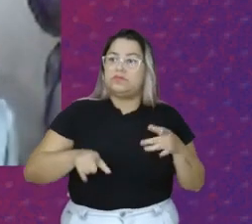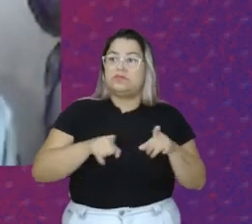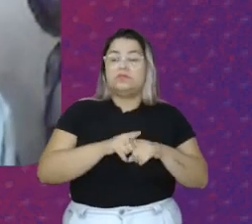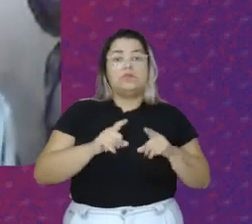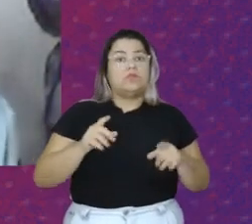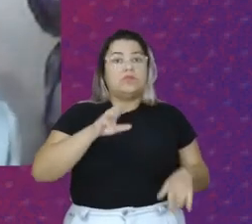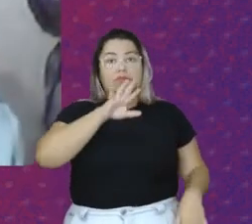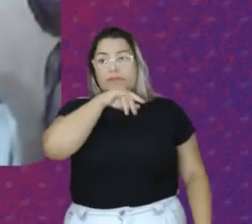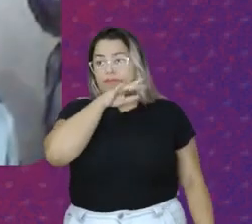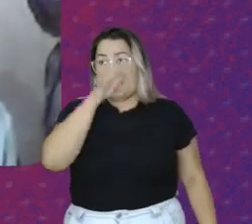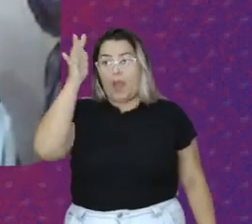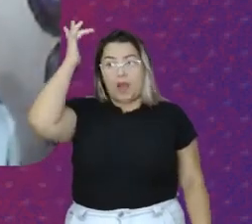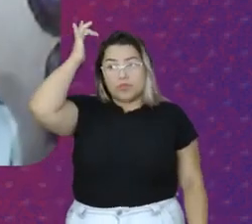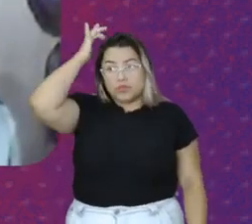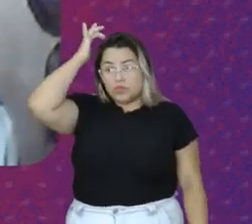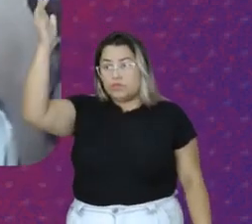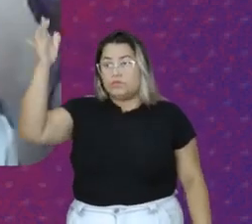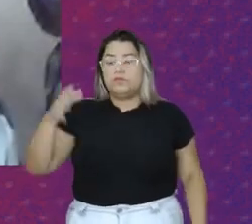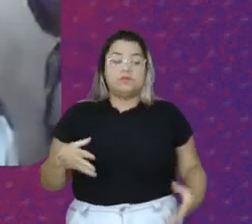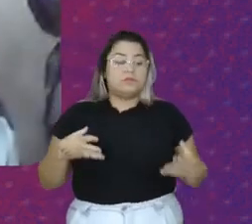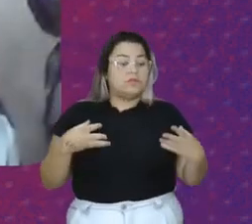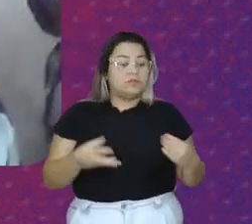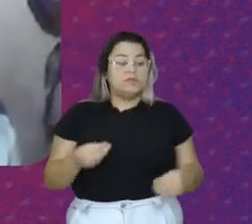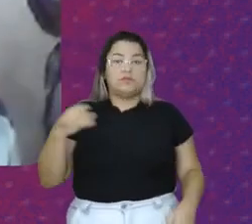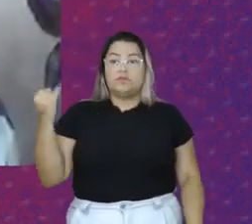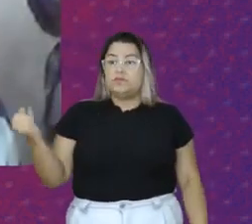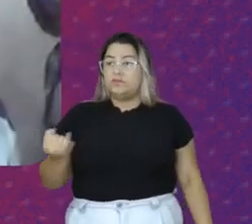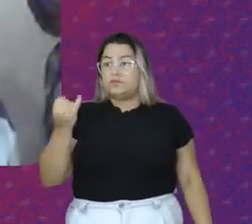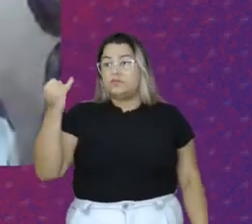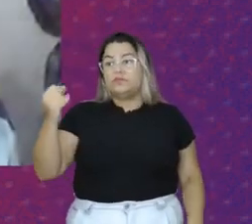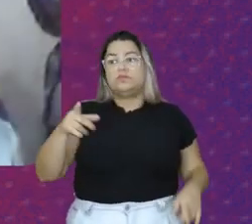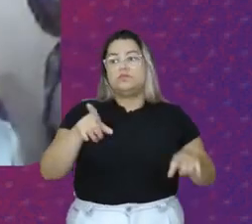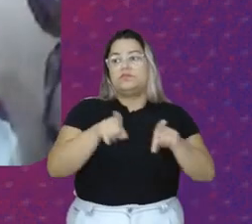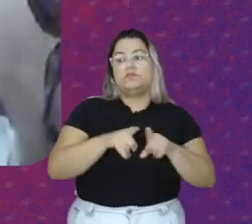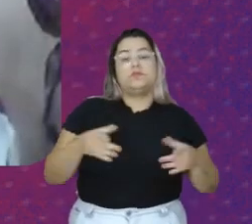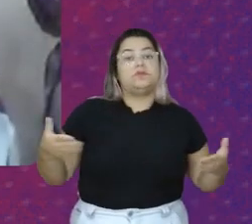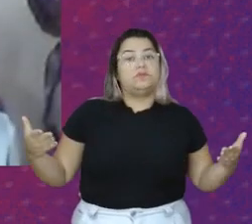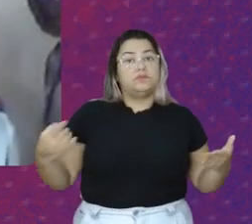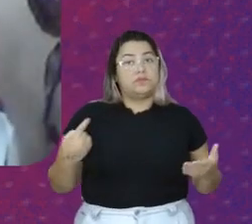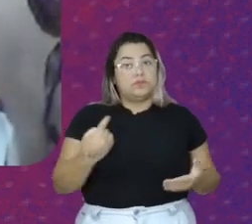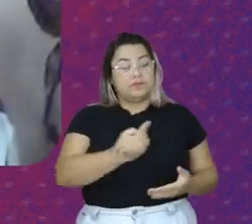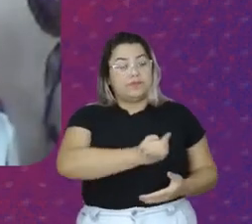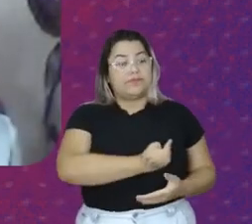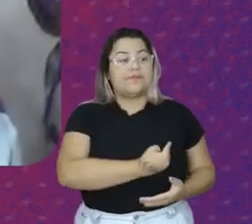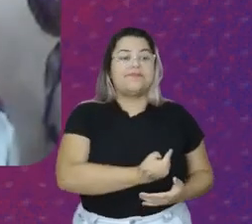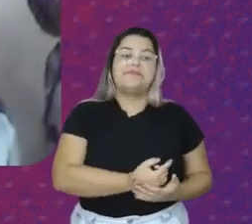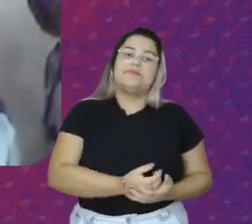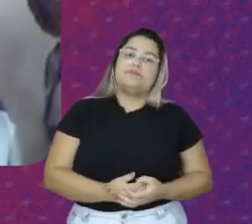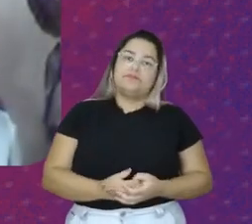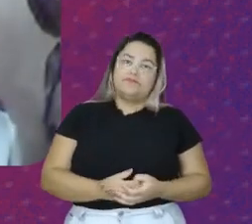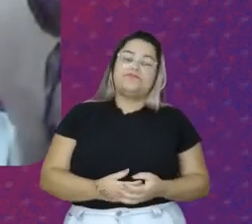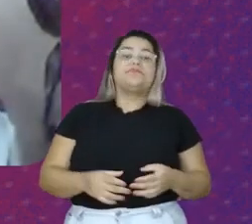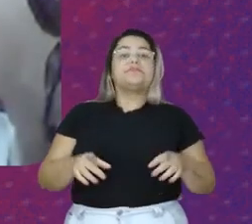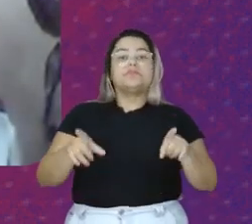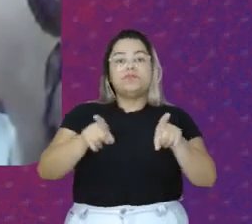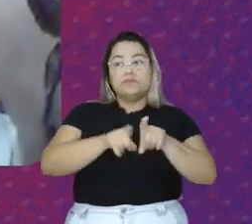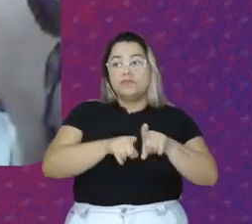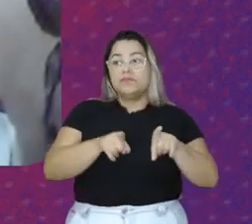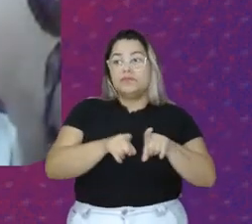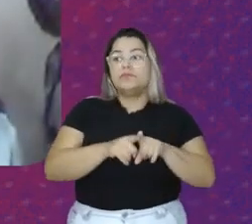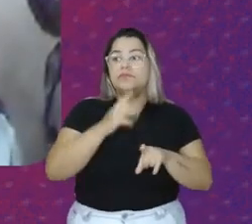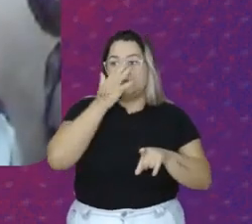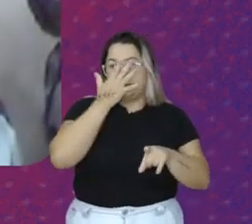terríveis. Então, é muito, mas muito importante esse momento para nós, e também